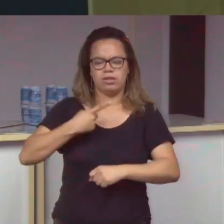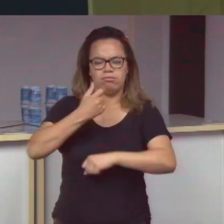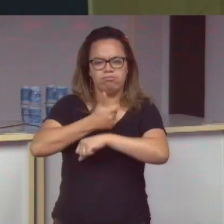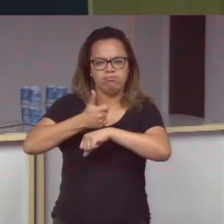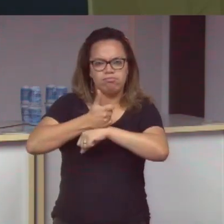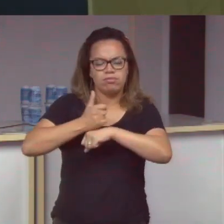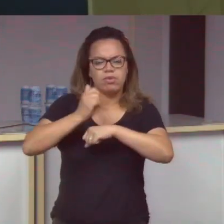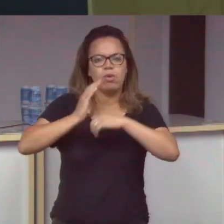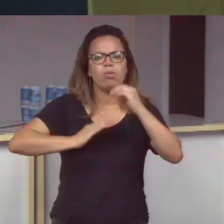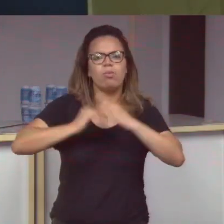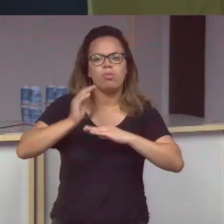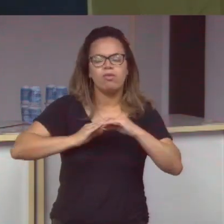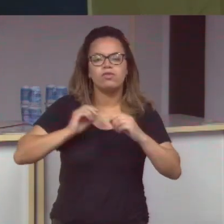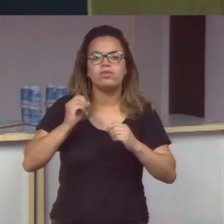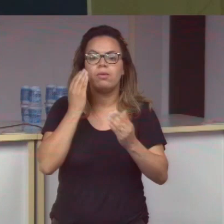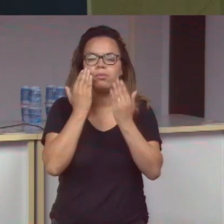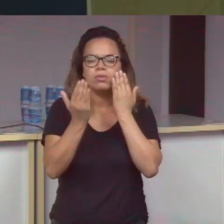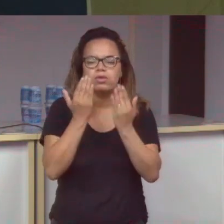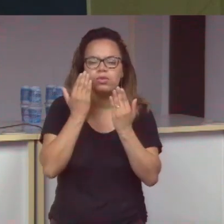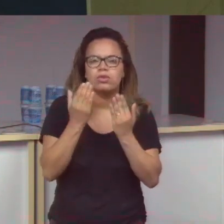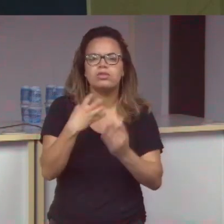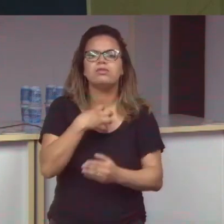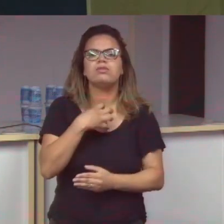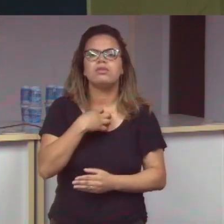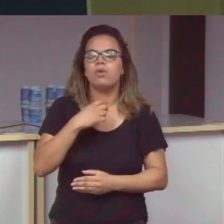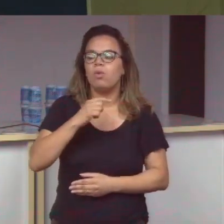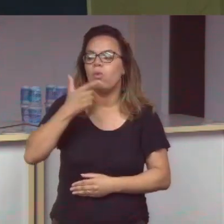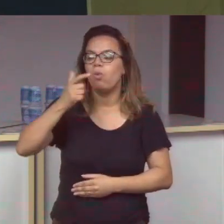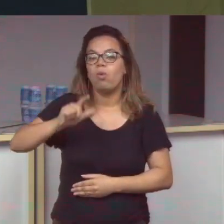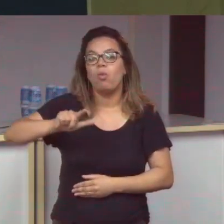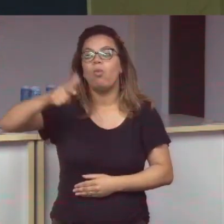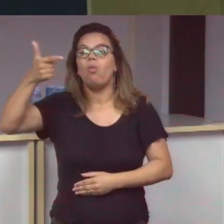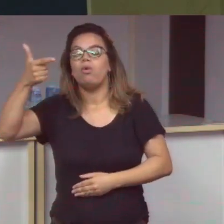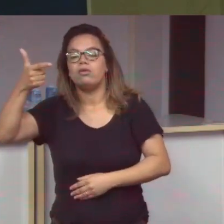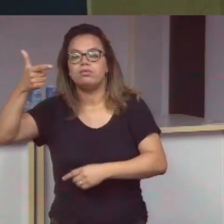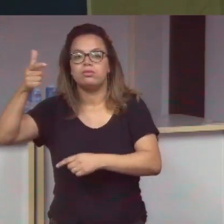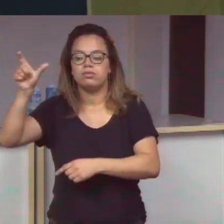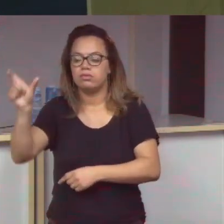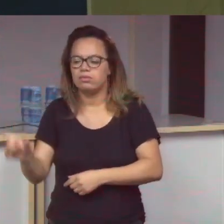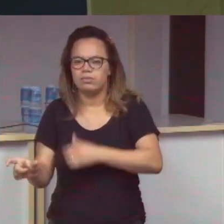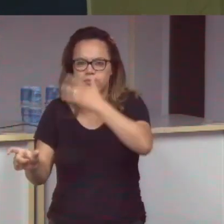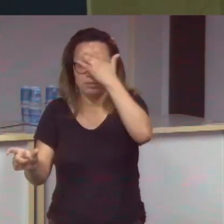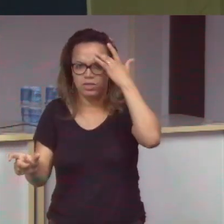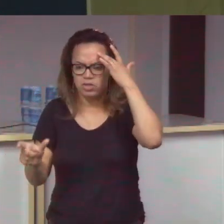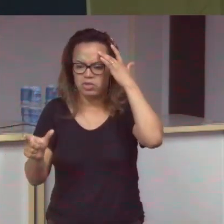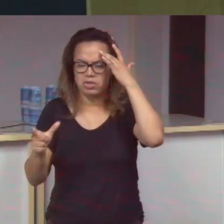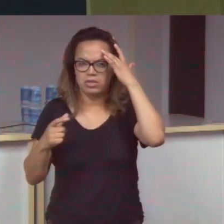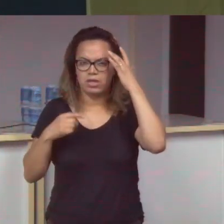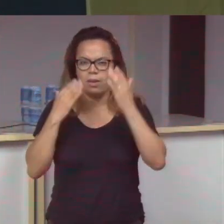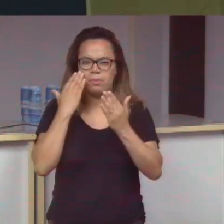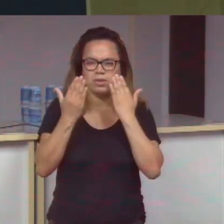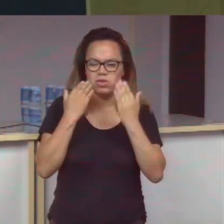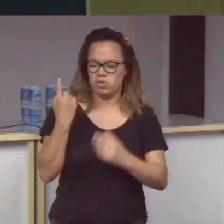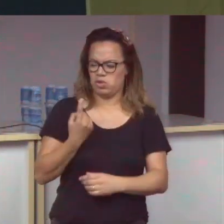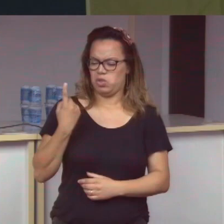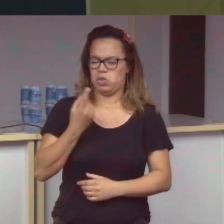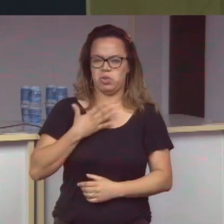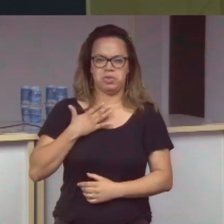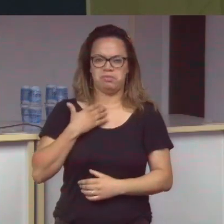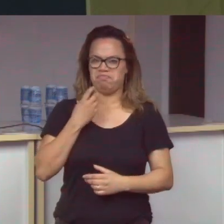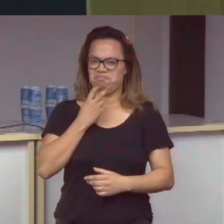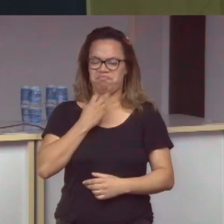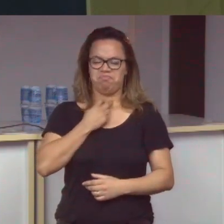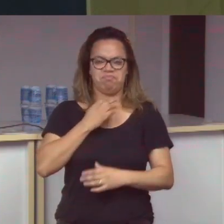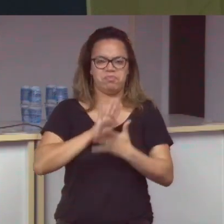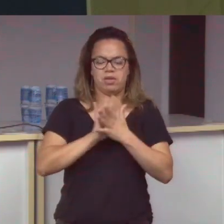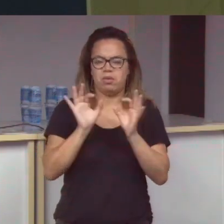psicologia com quem mais mesmo? Não é? A psicologia sozinha poderá não ter muito o que fazer. Eu